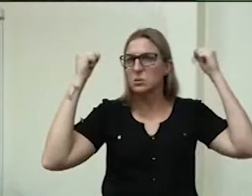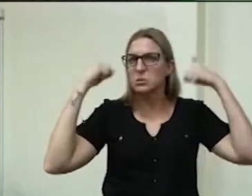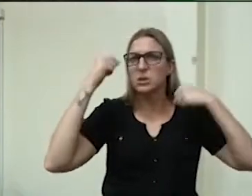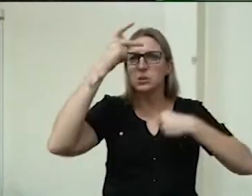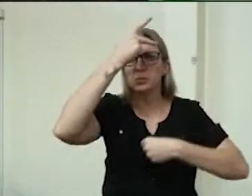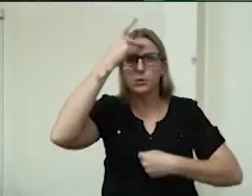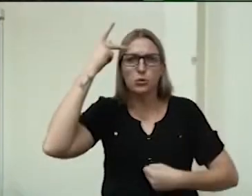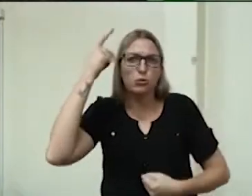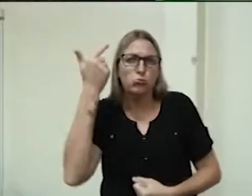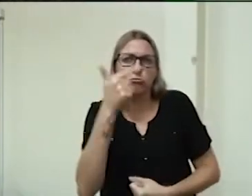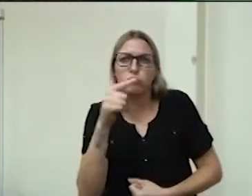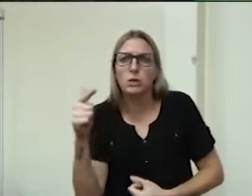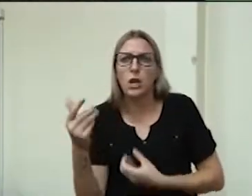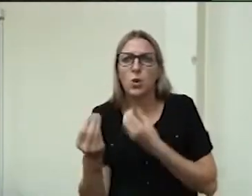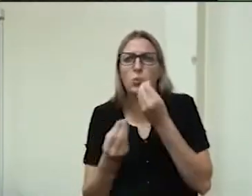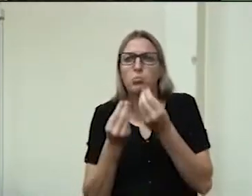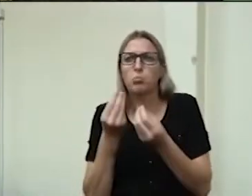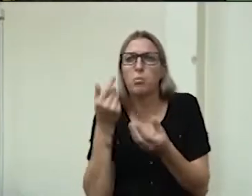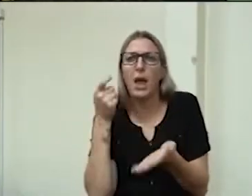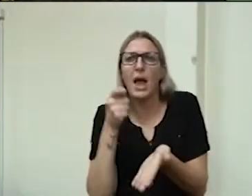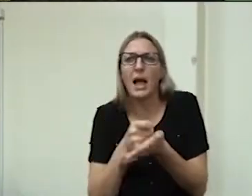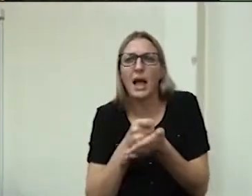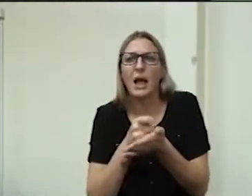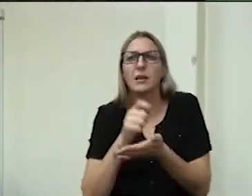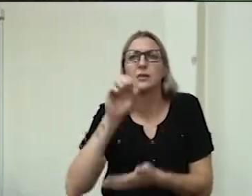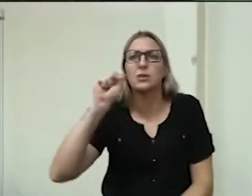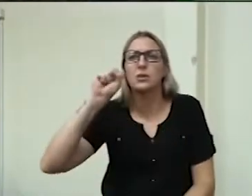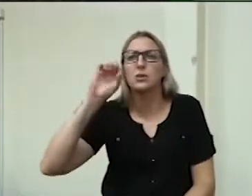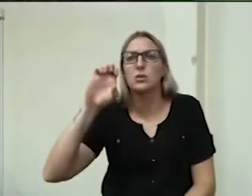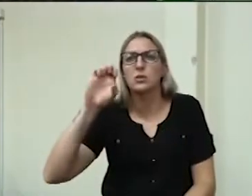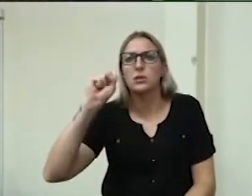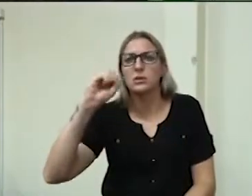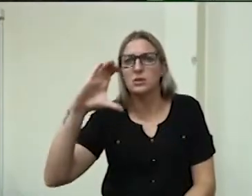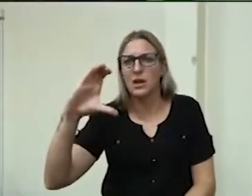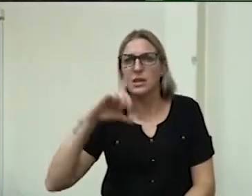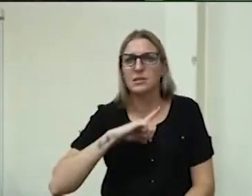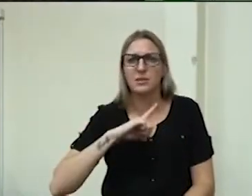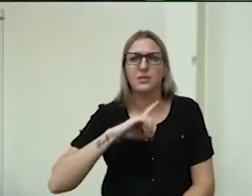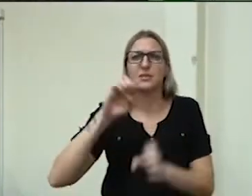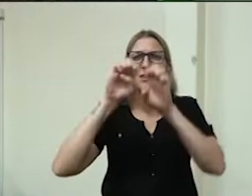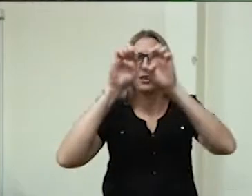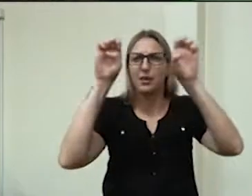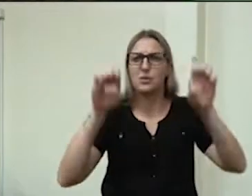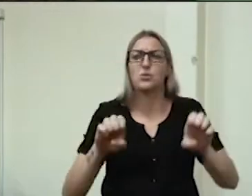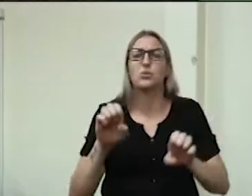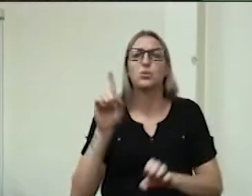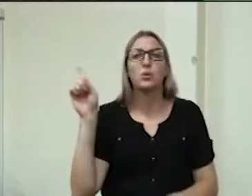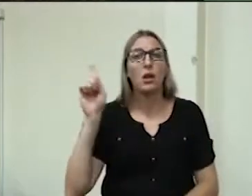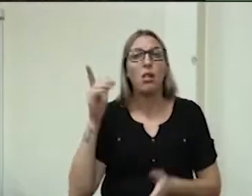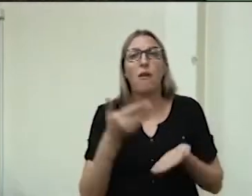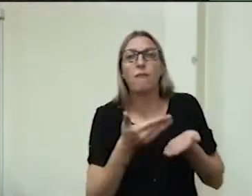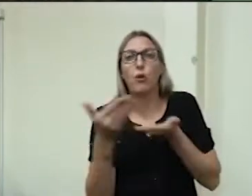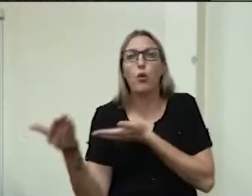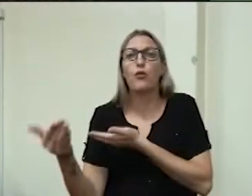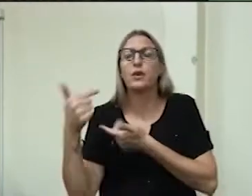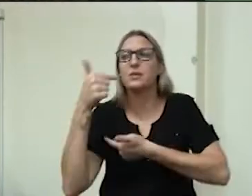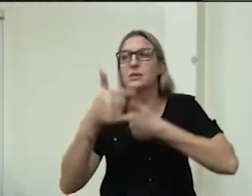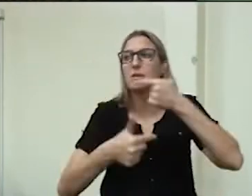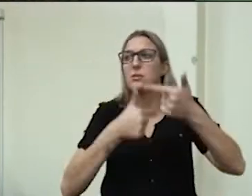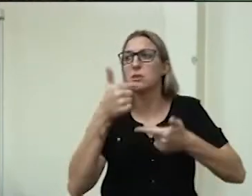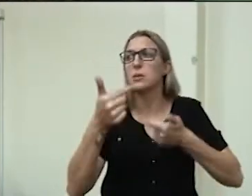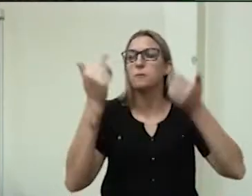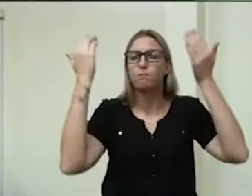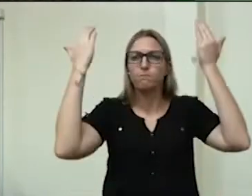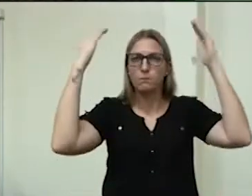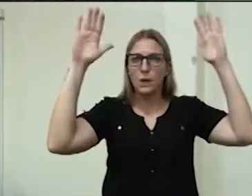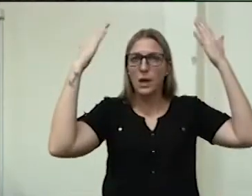e o SESC tem toda essa sua infraestrutura lá e oferecendo esse trabalho. Então, parabenizo também ao Poder